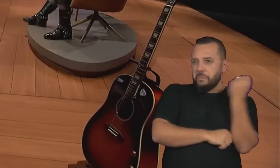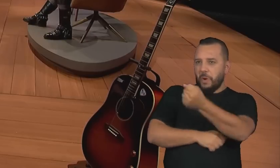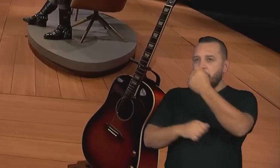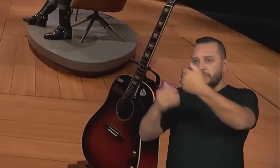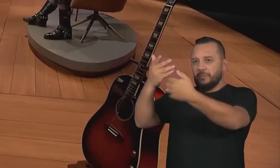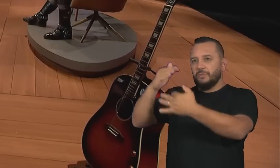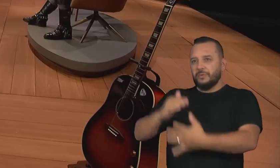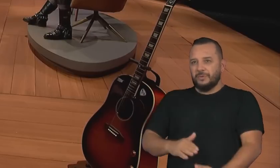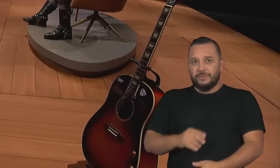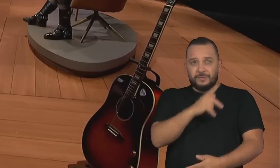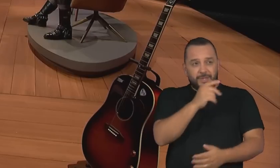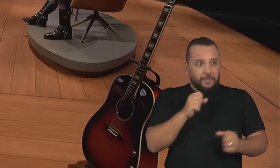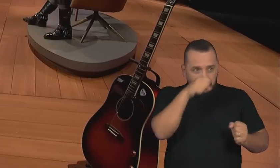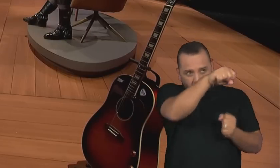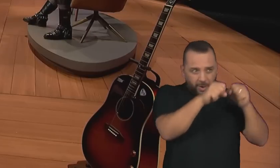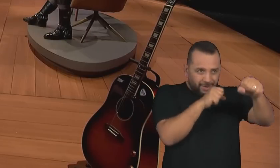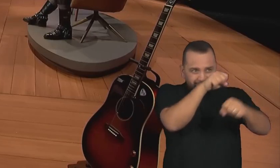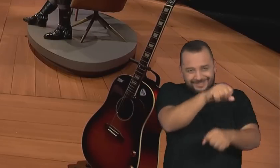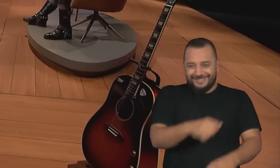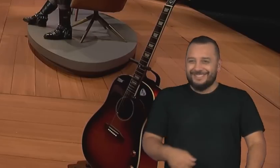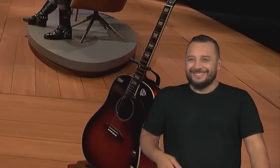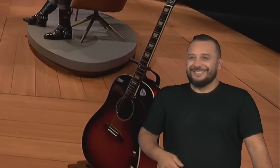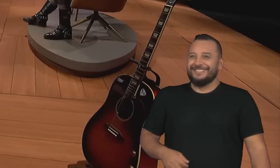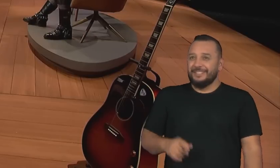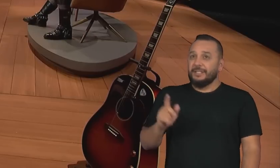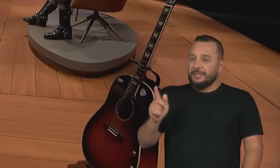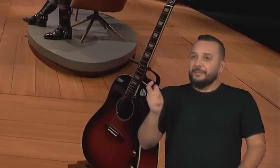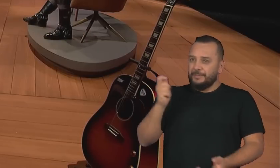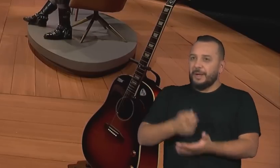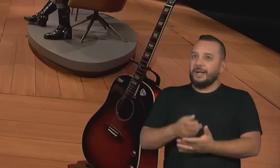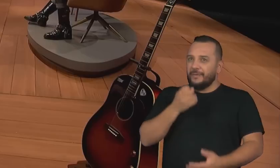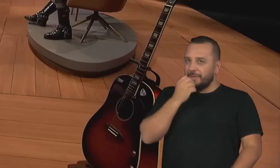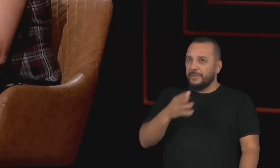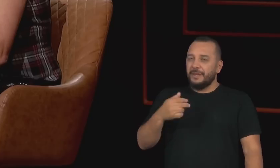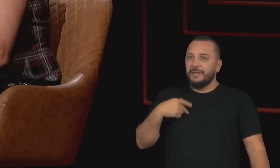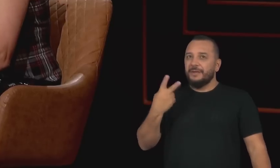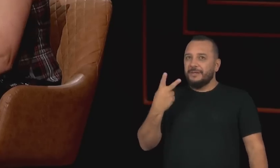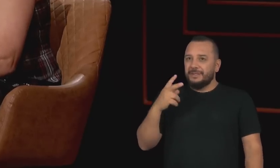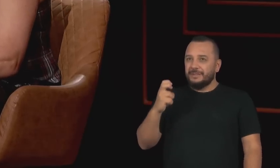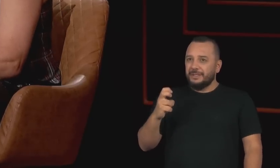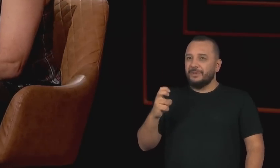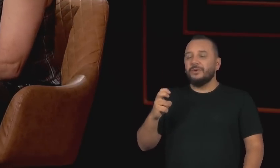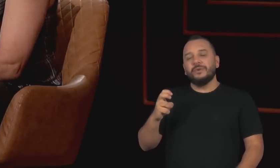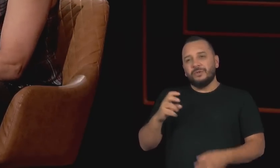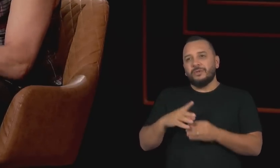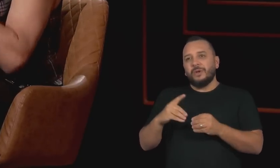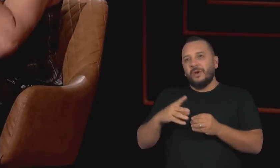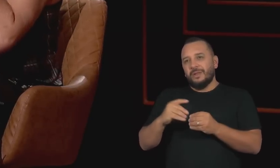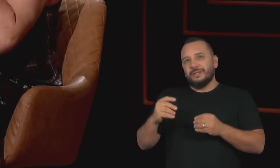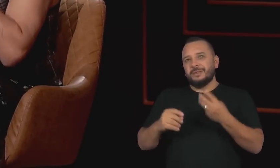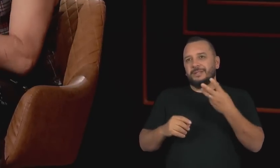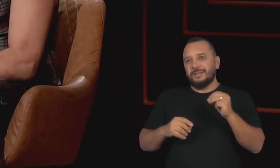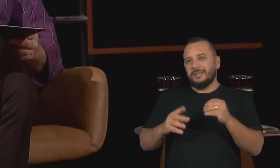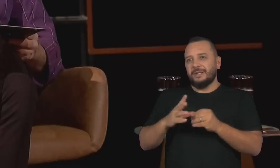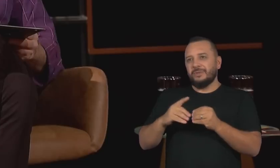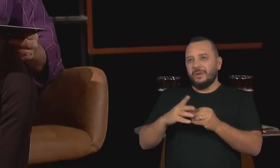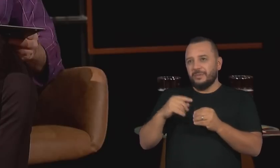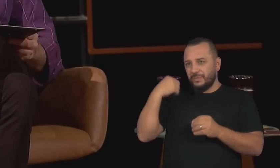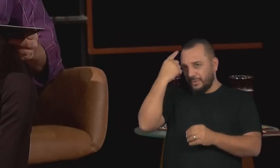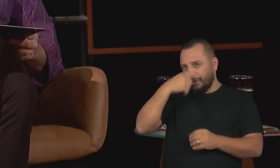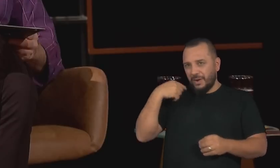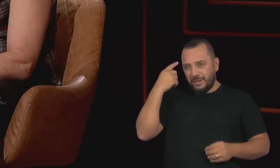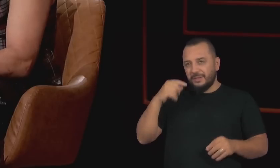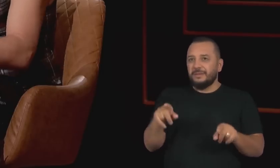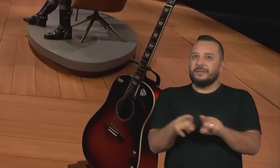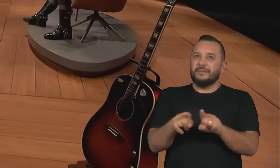o box. E pagava muito bem. É mesmo? $25, $30 por hora. Caramba. E jogava